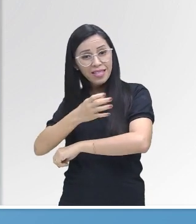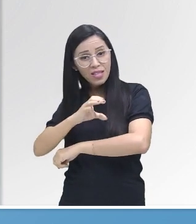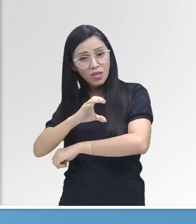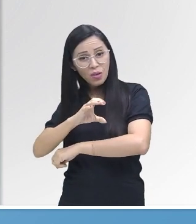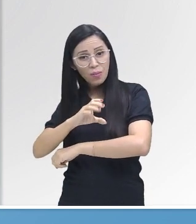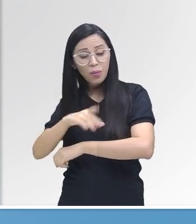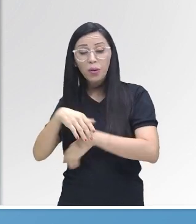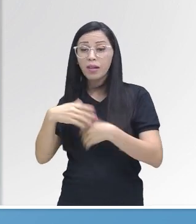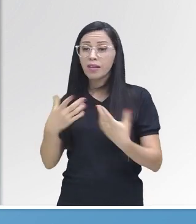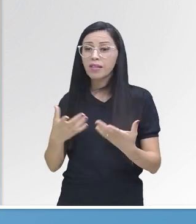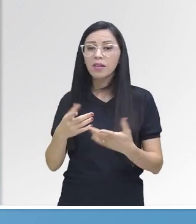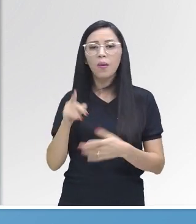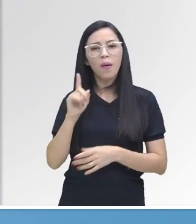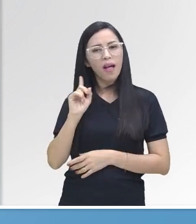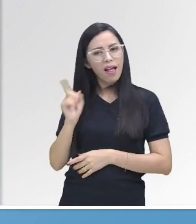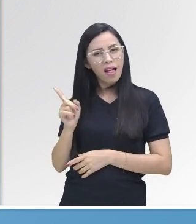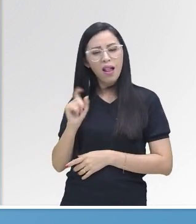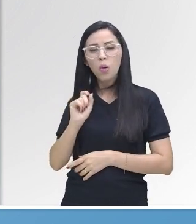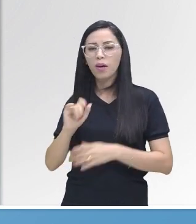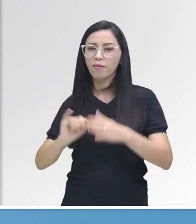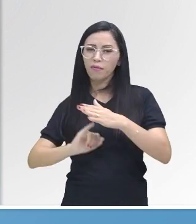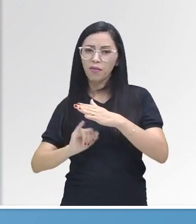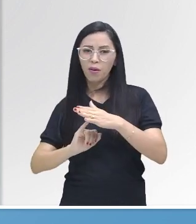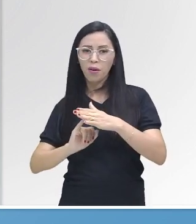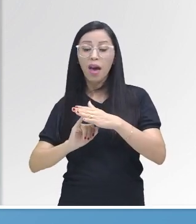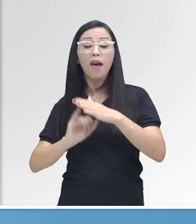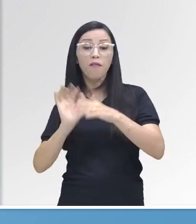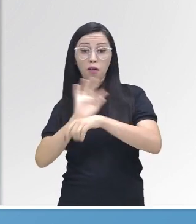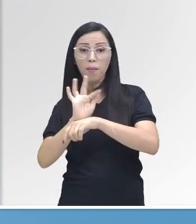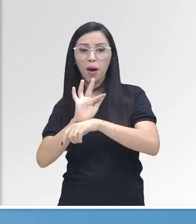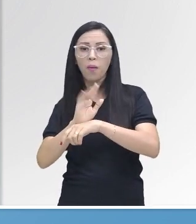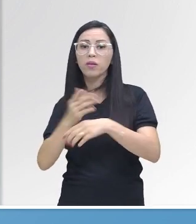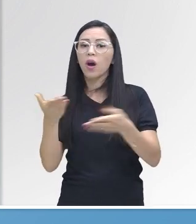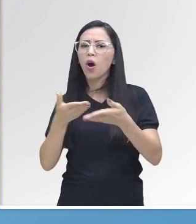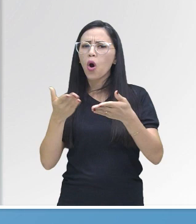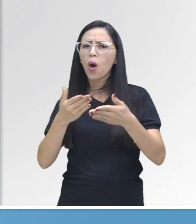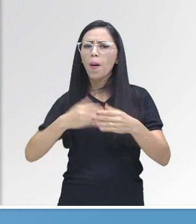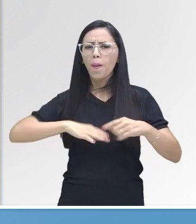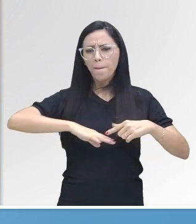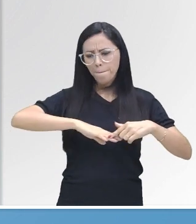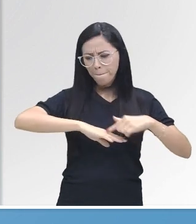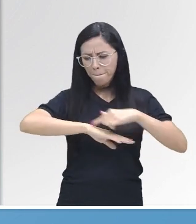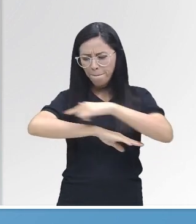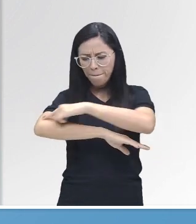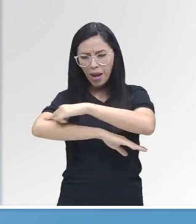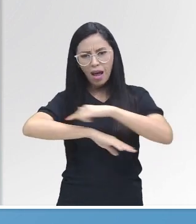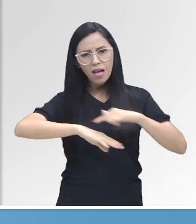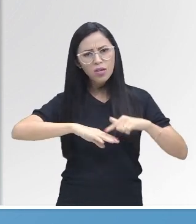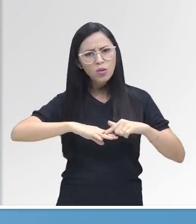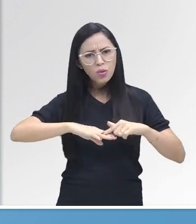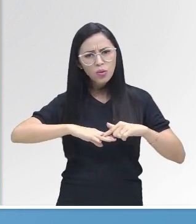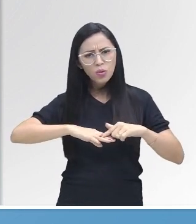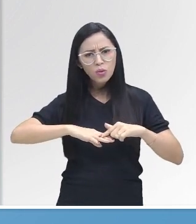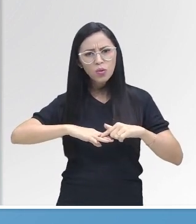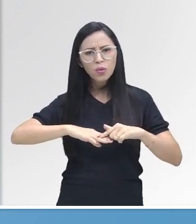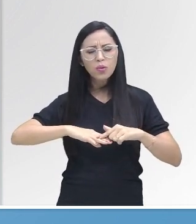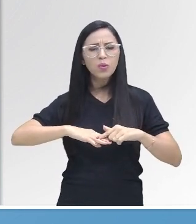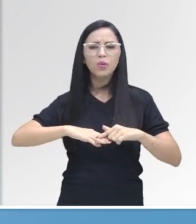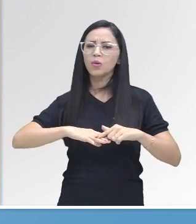padronizada, não vamos marcar. E um braço? Um braço, como nós já falamos, um braço não